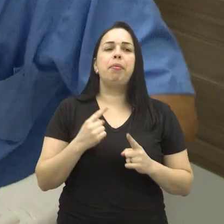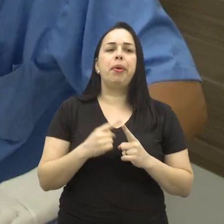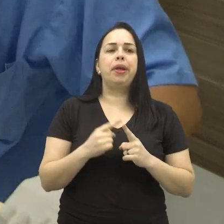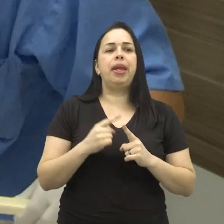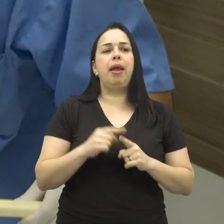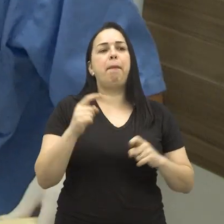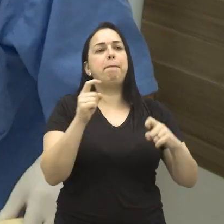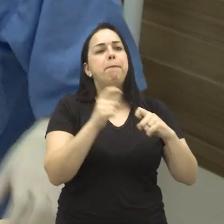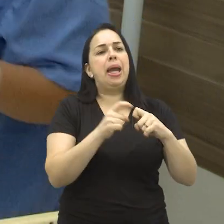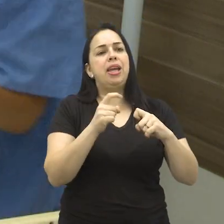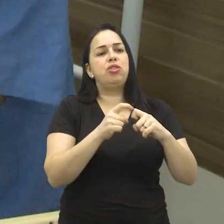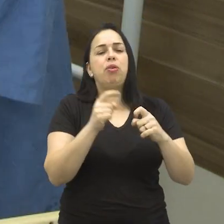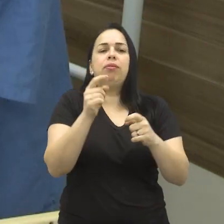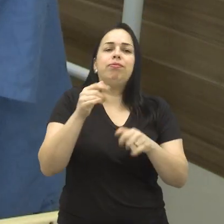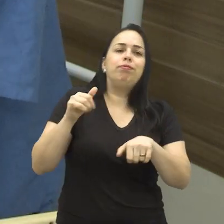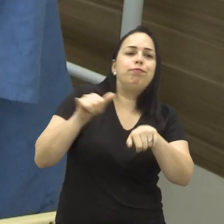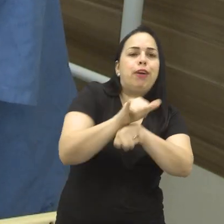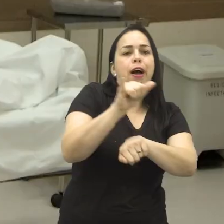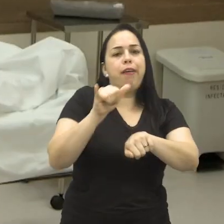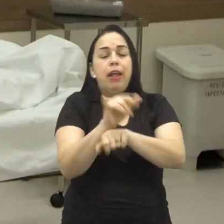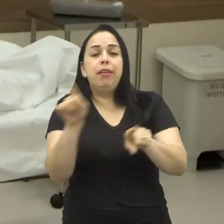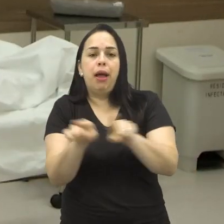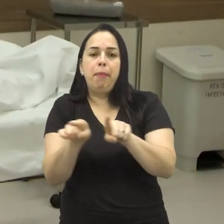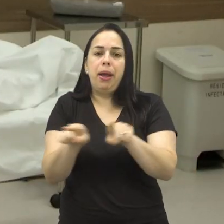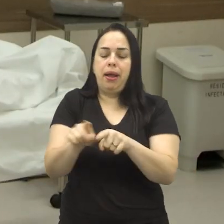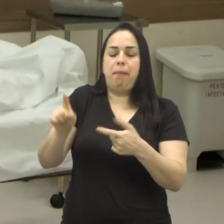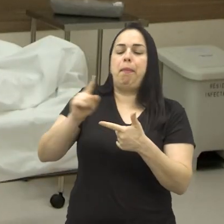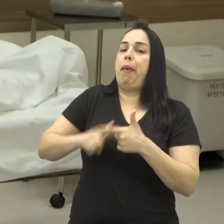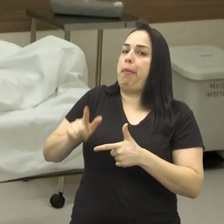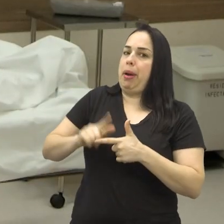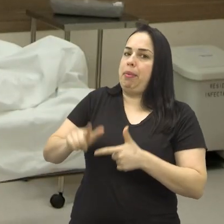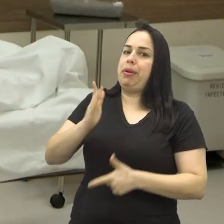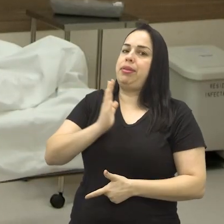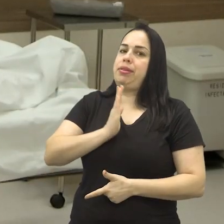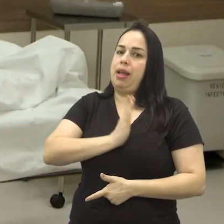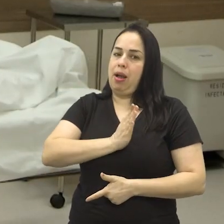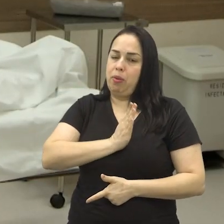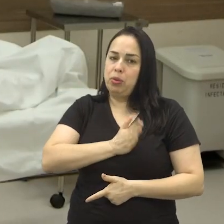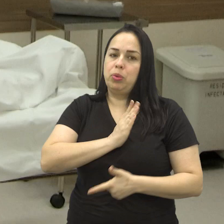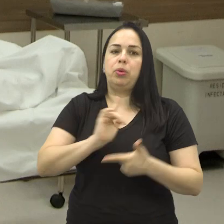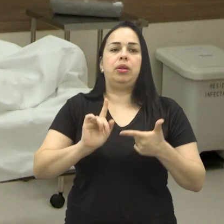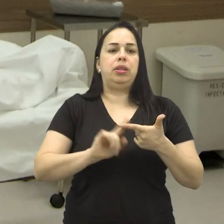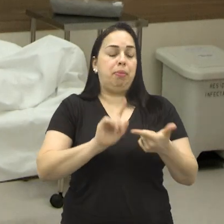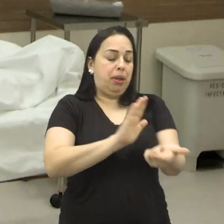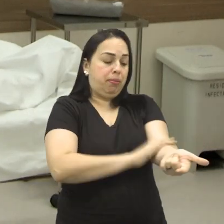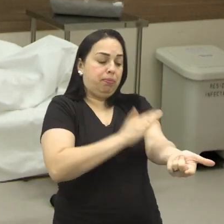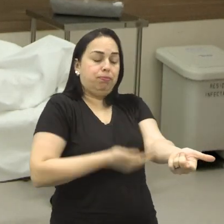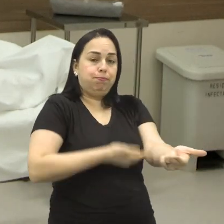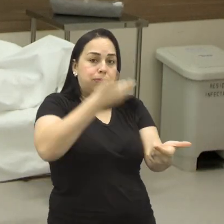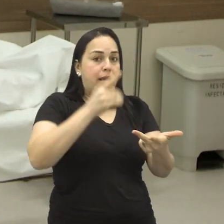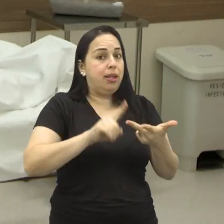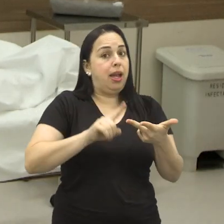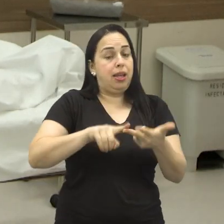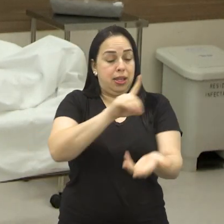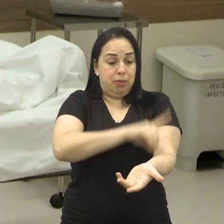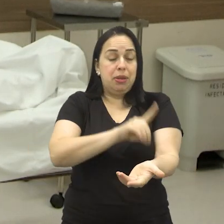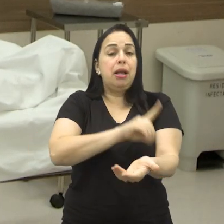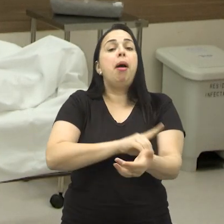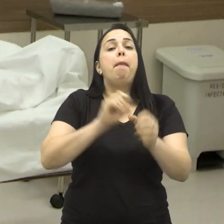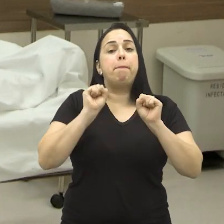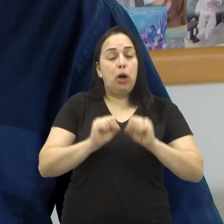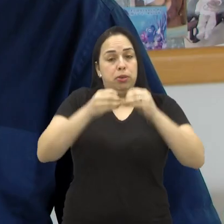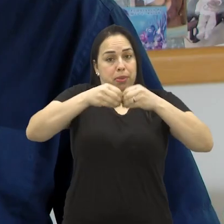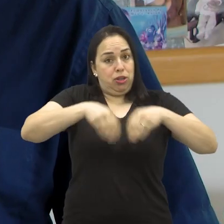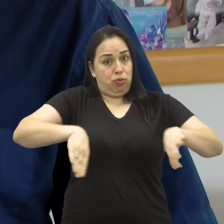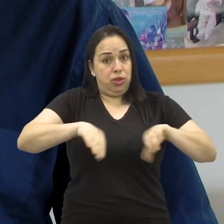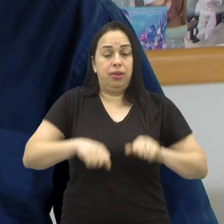prematuridade é a ausência do pré-natal regular. Problemas de saúde, como a hipertensão e o diabetes, também são fatores de